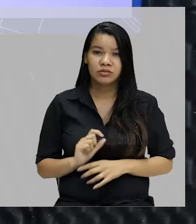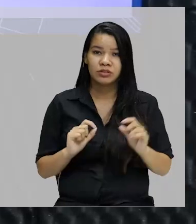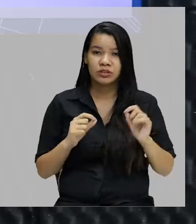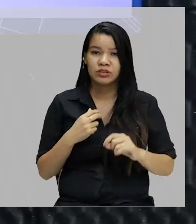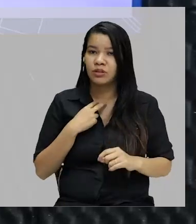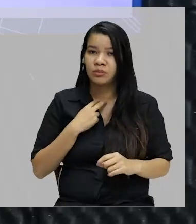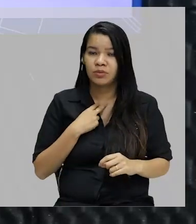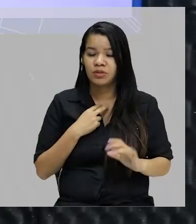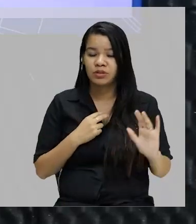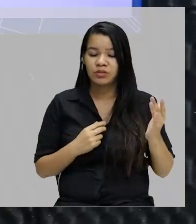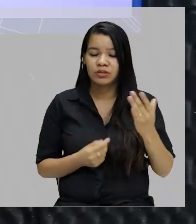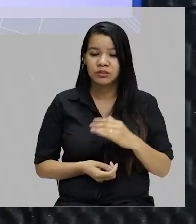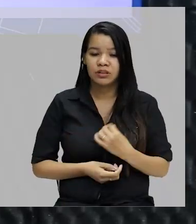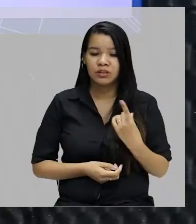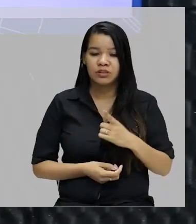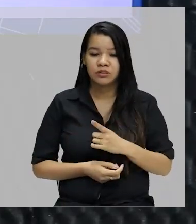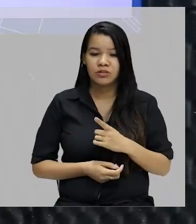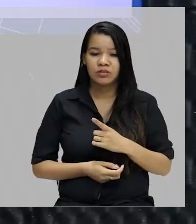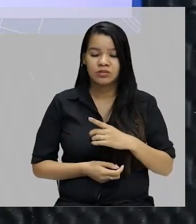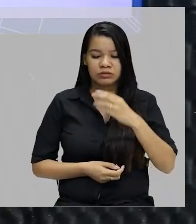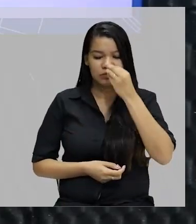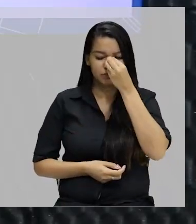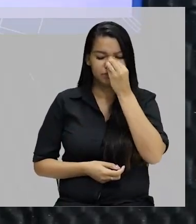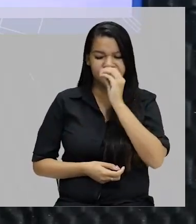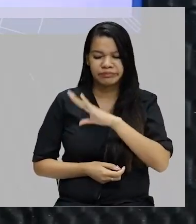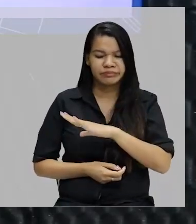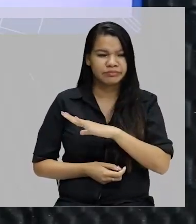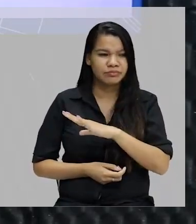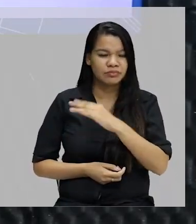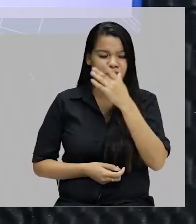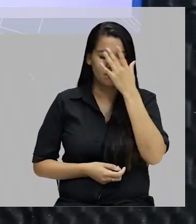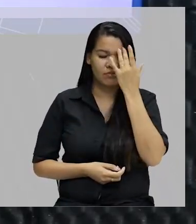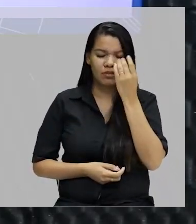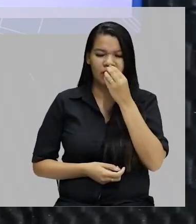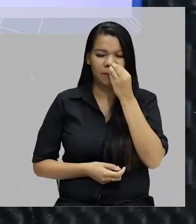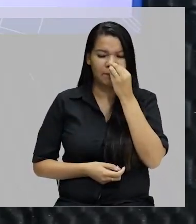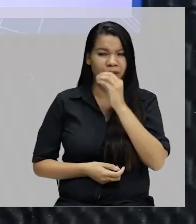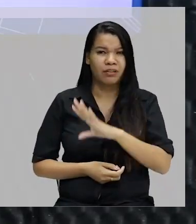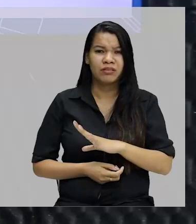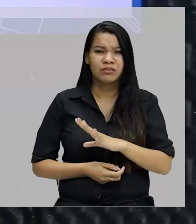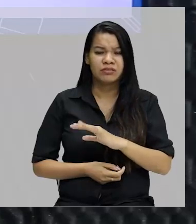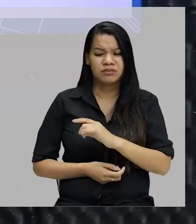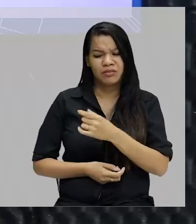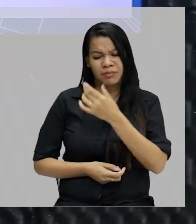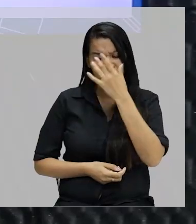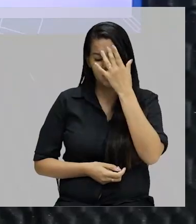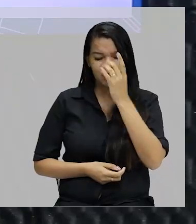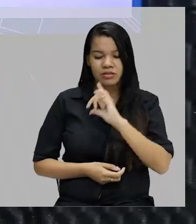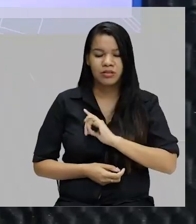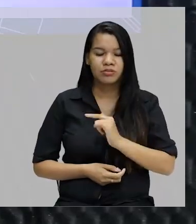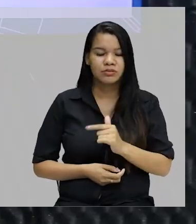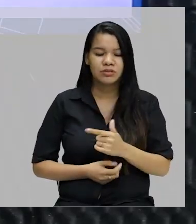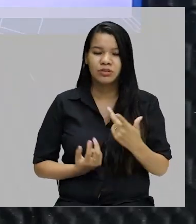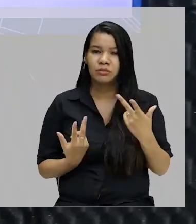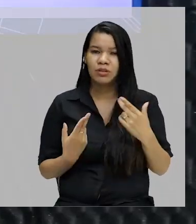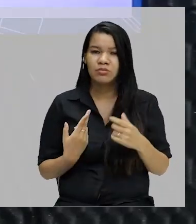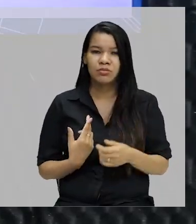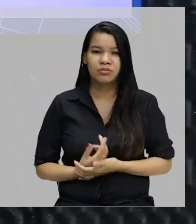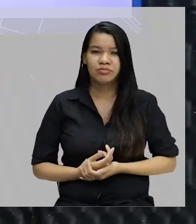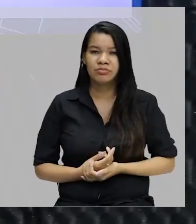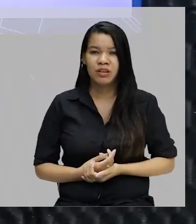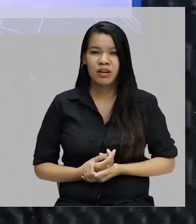é nós ridicularizarmos pessoas que não têm o mesmo grau de instrução